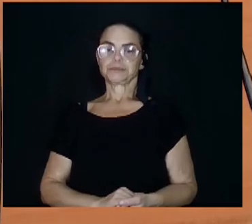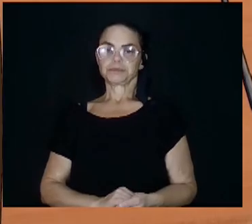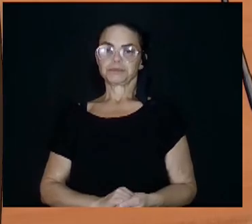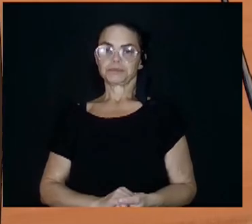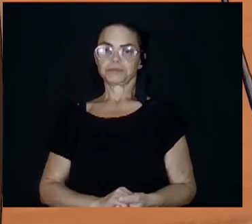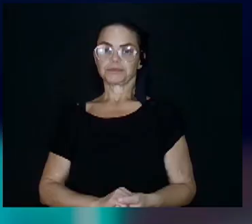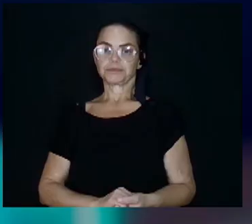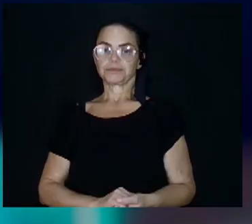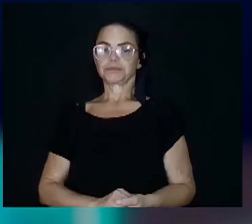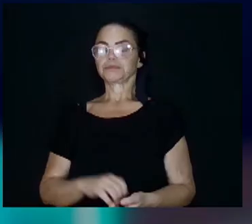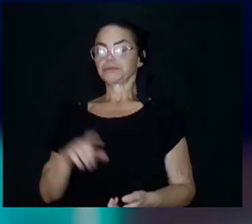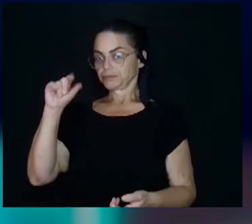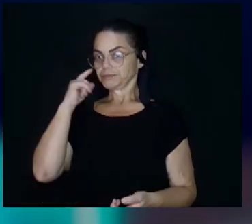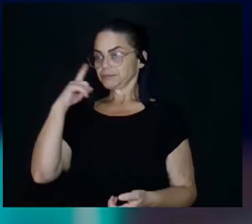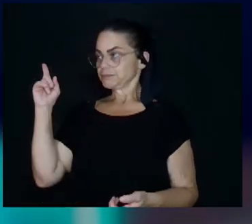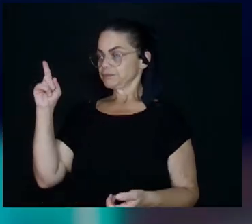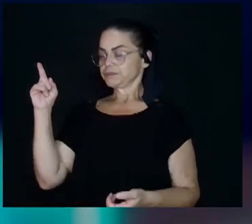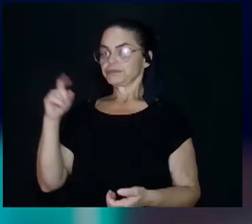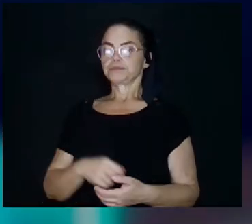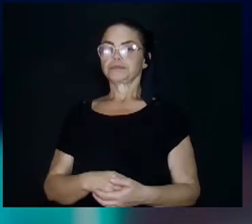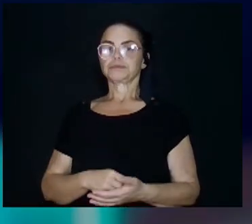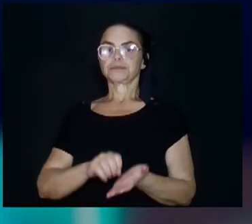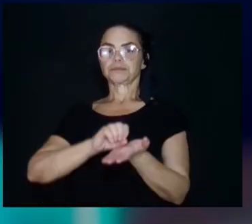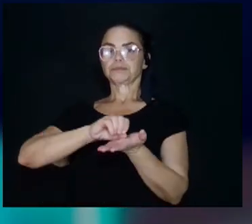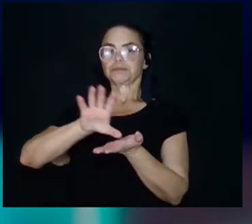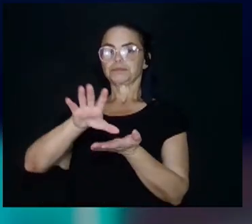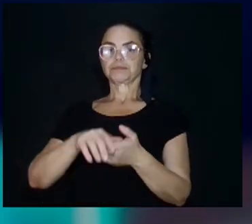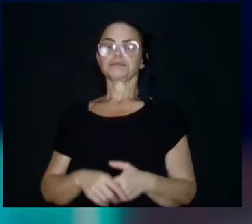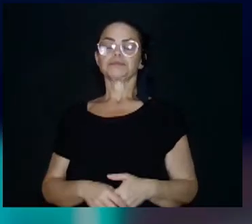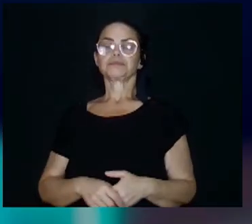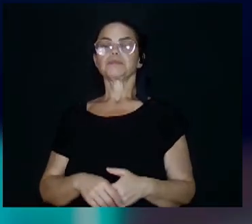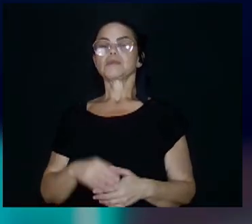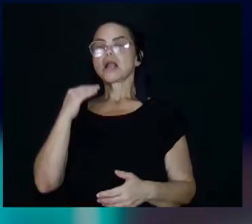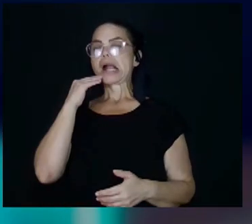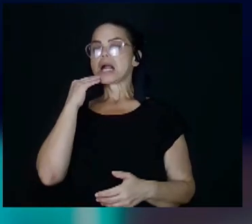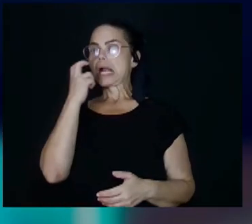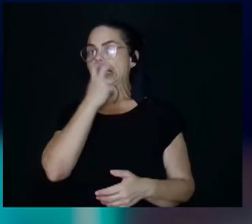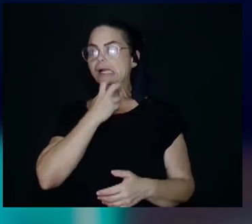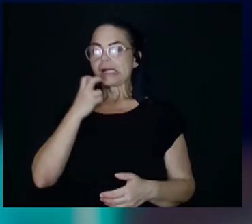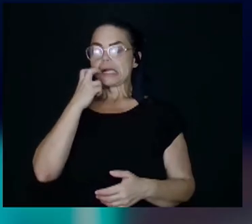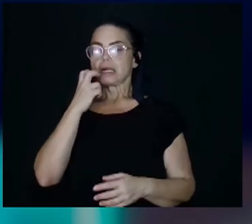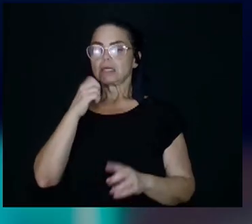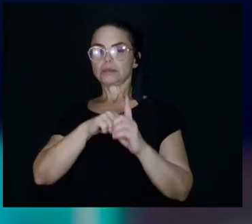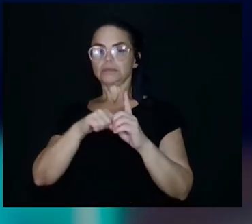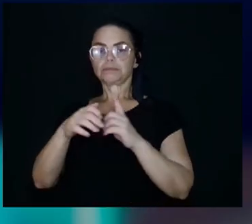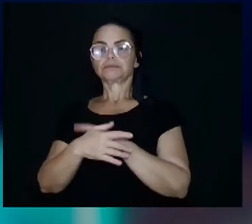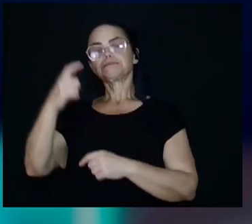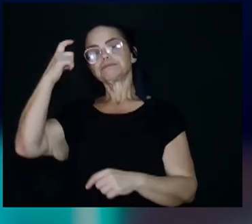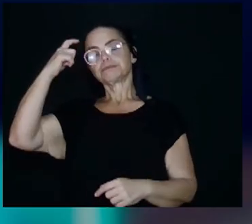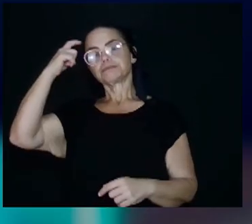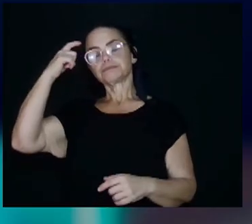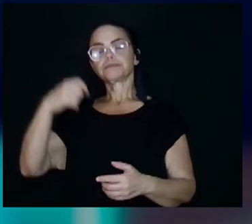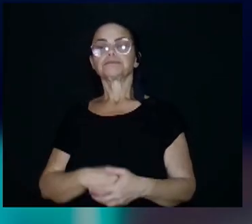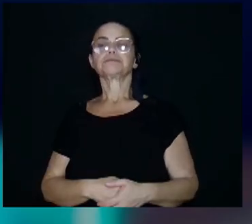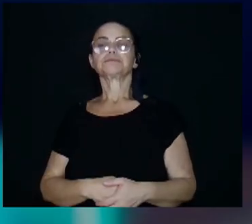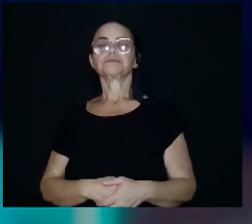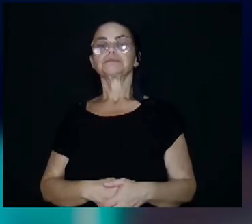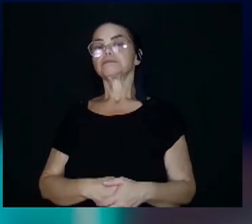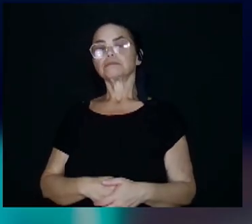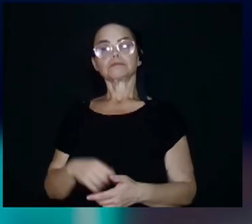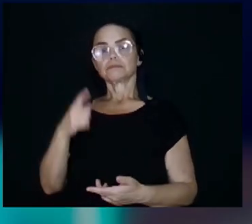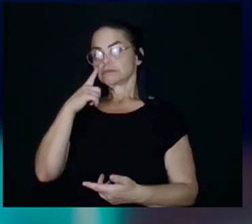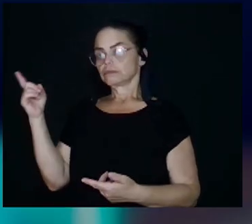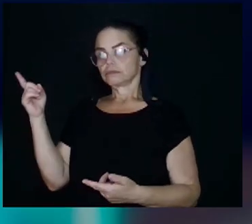Vejam, vamos ver esse iceberg da gagueira, né? O que a sociedade, o que todo mundo pensa? Que a gagueira é aquilo que está ali, na pontinha